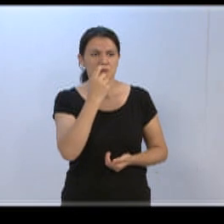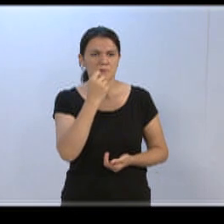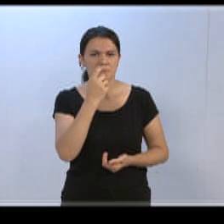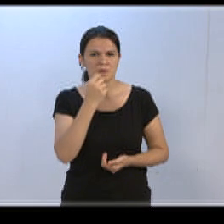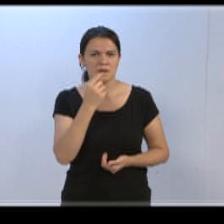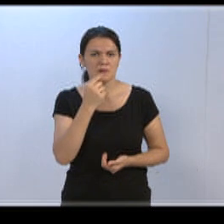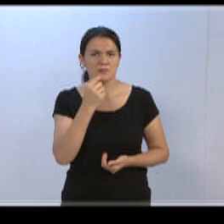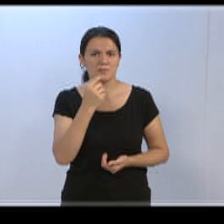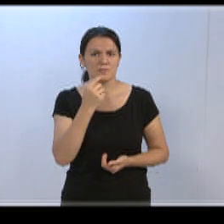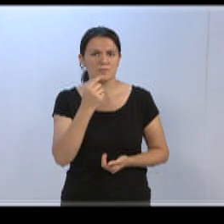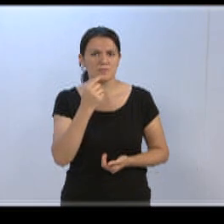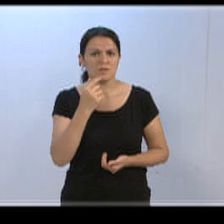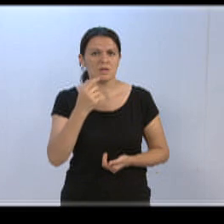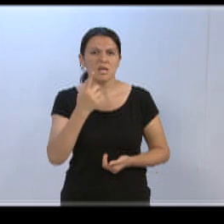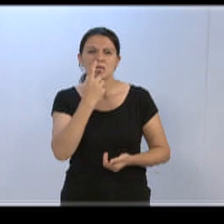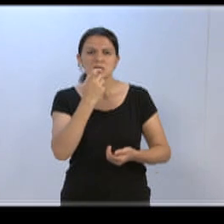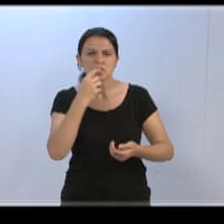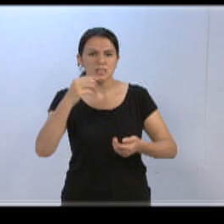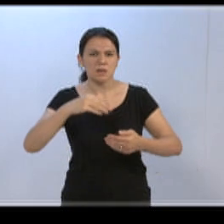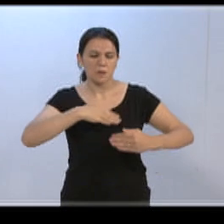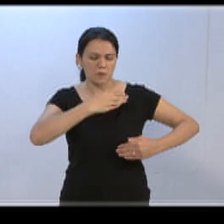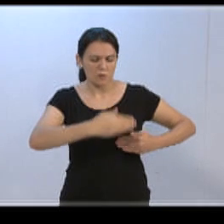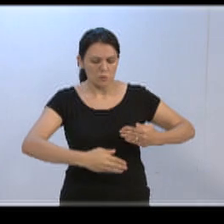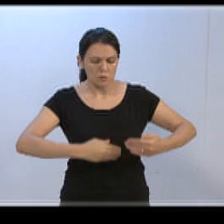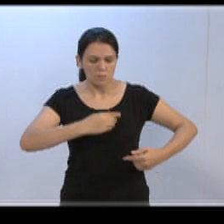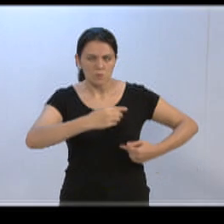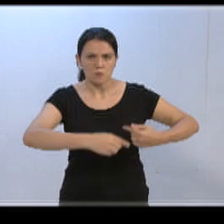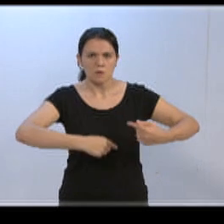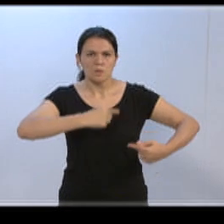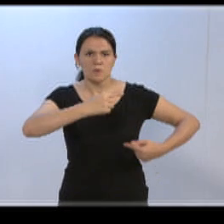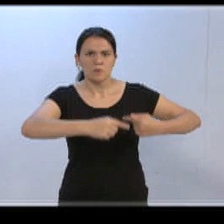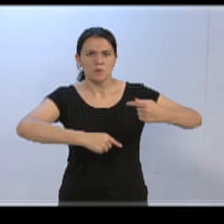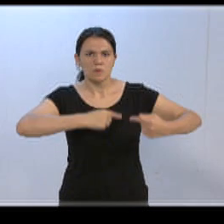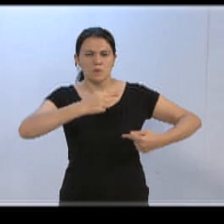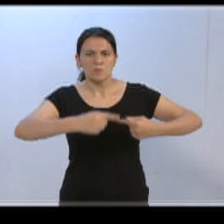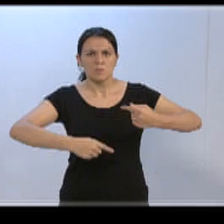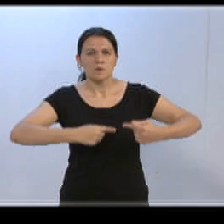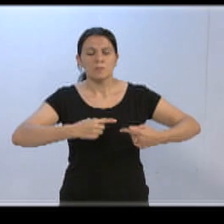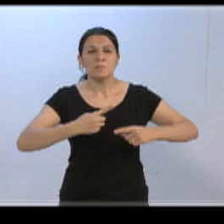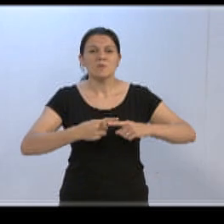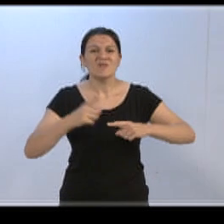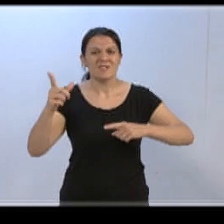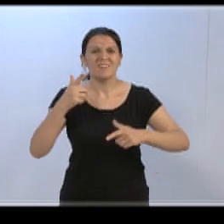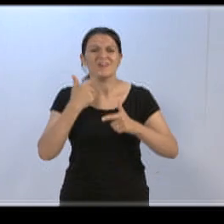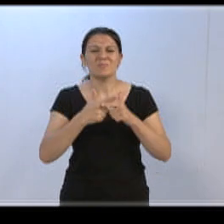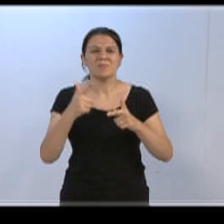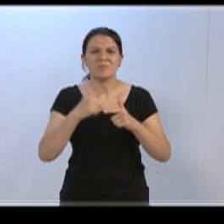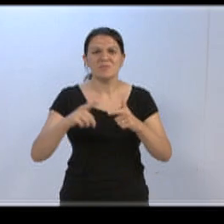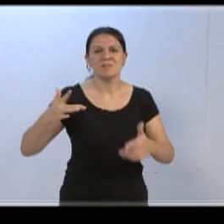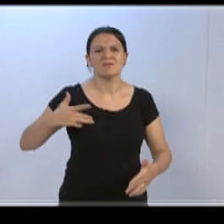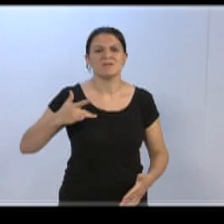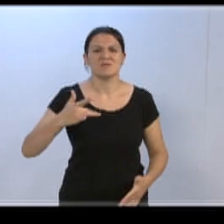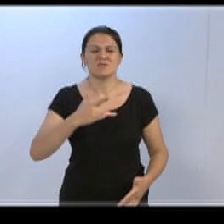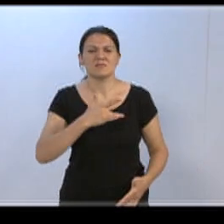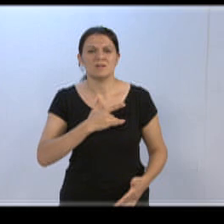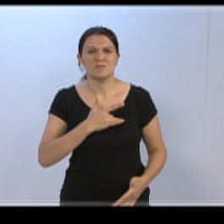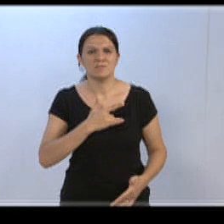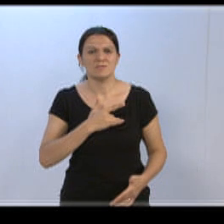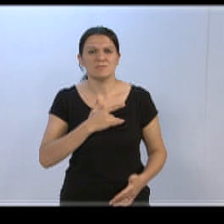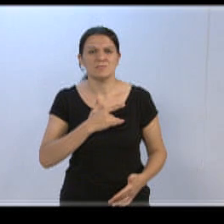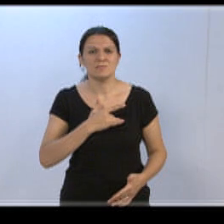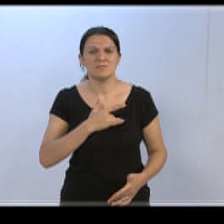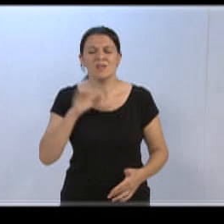para circulação do sangue. Para circulação. Porque ela tem um problema de saúde que aonde